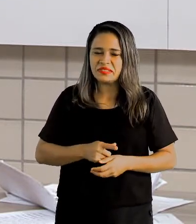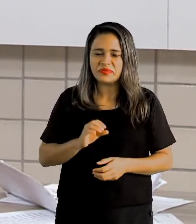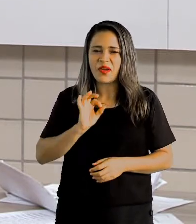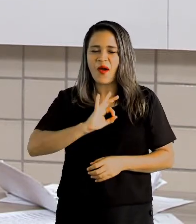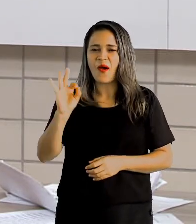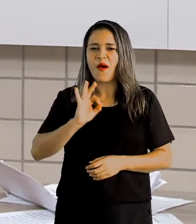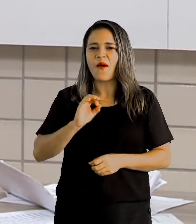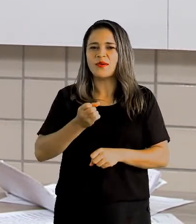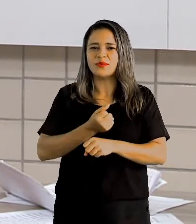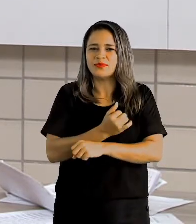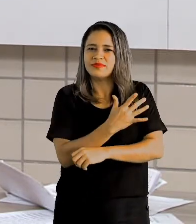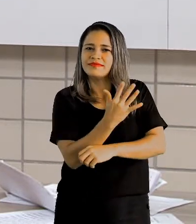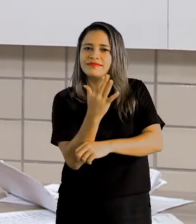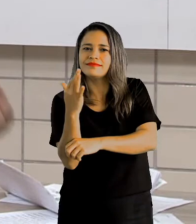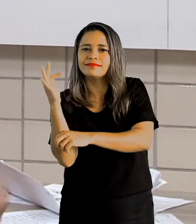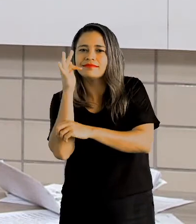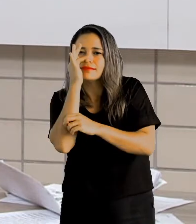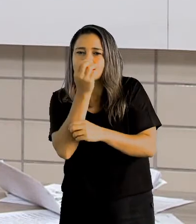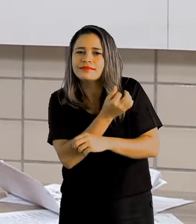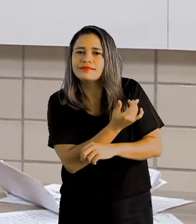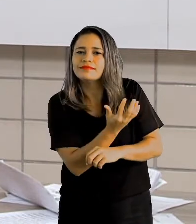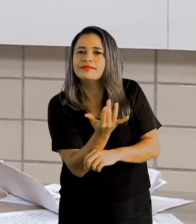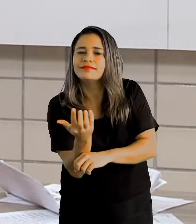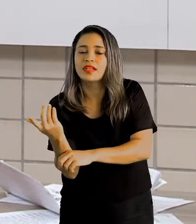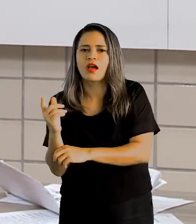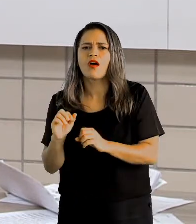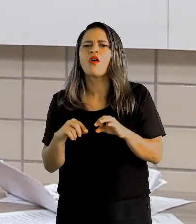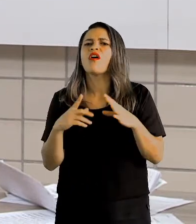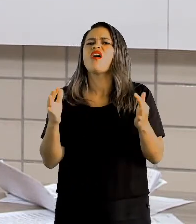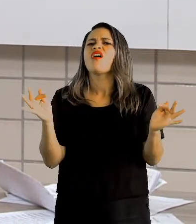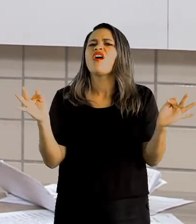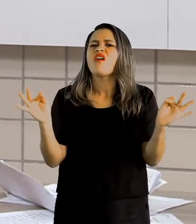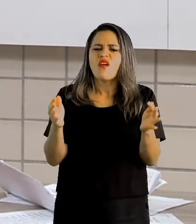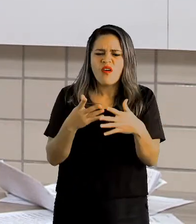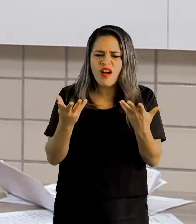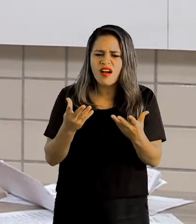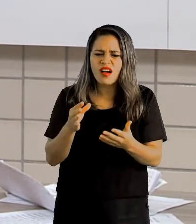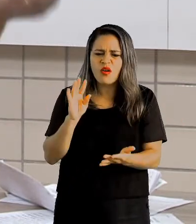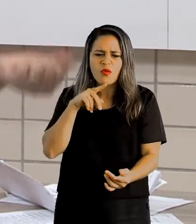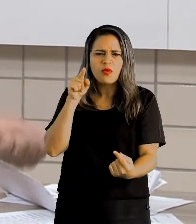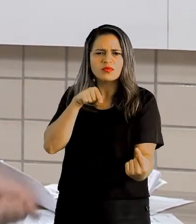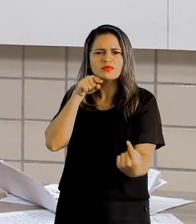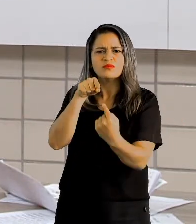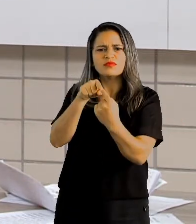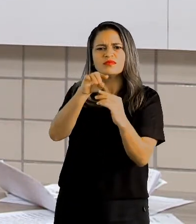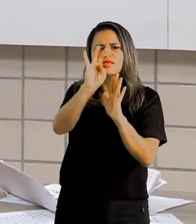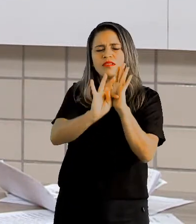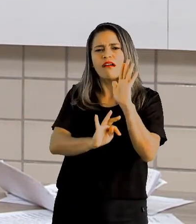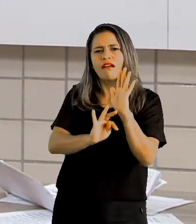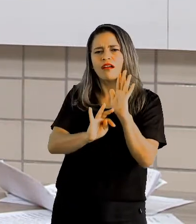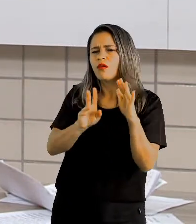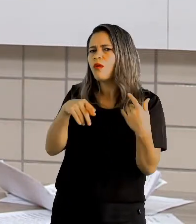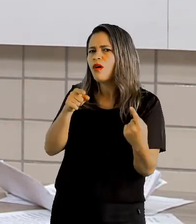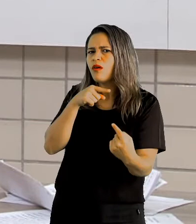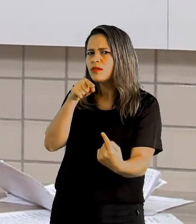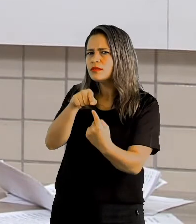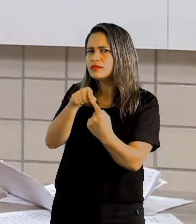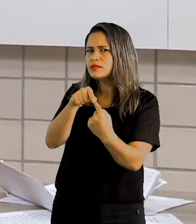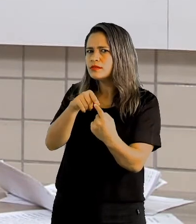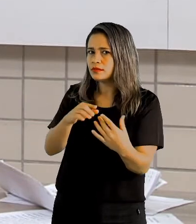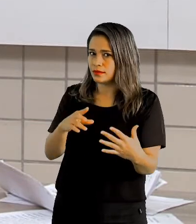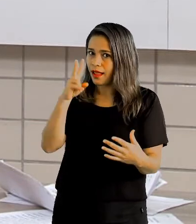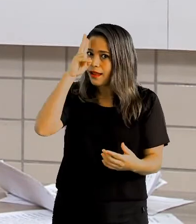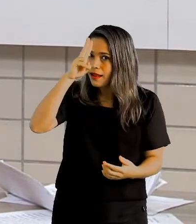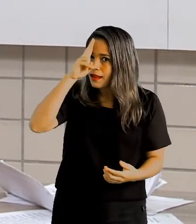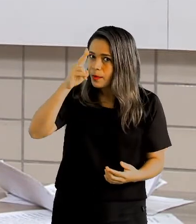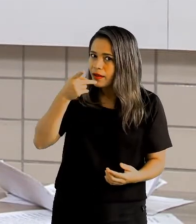da primavera. E qual é a finalidade desse texto? Qual é a finalidade do poema? Lembra do